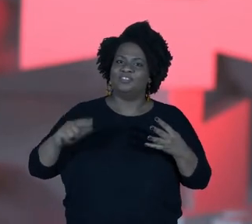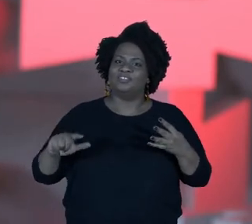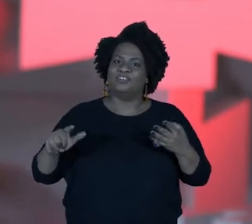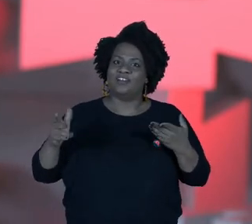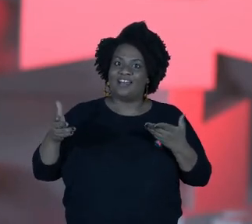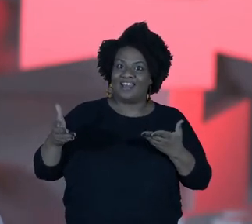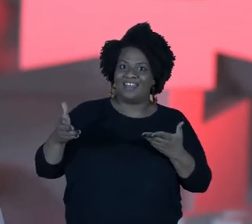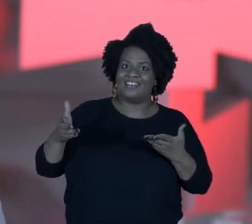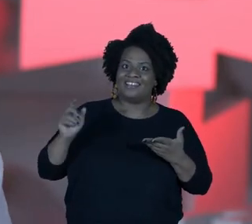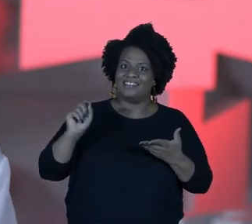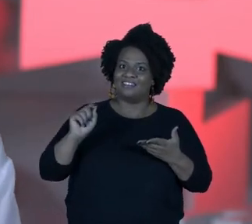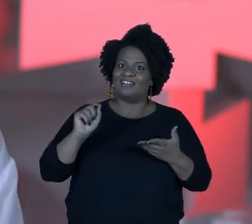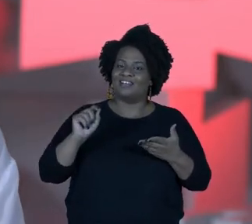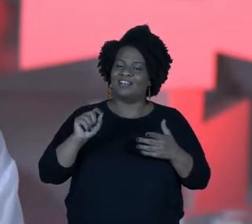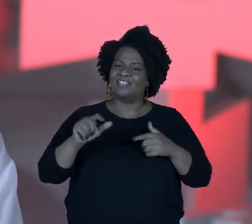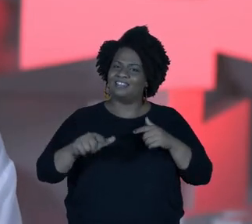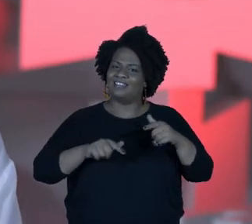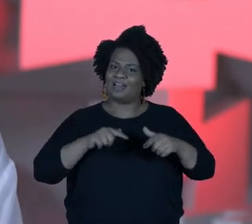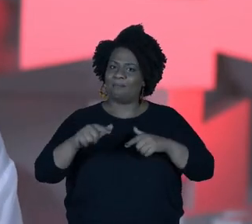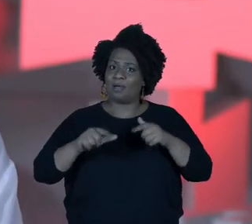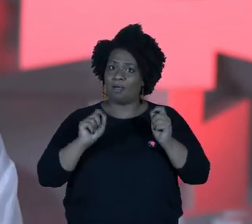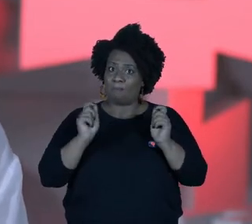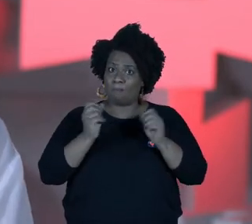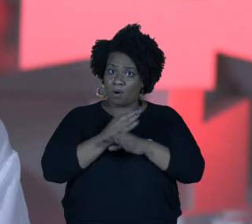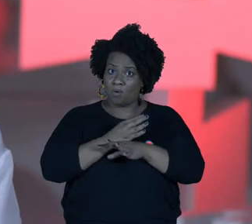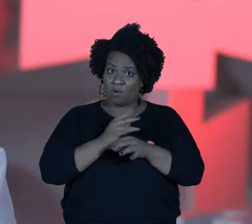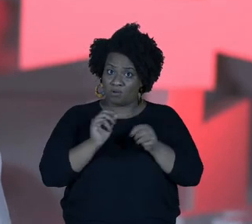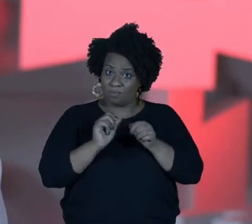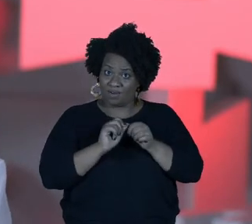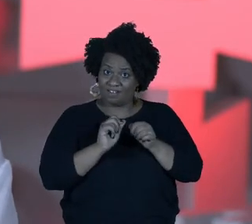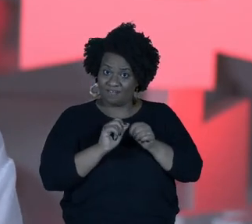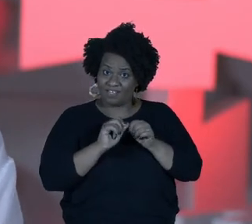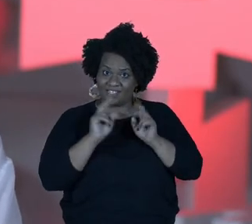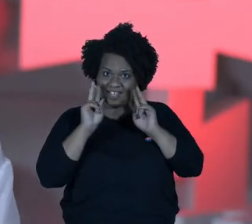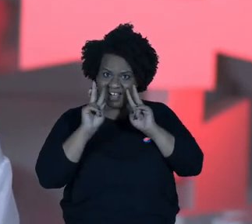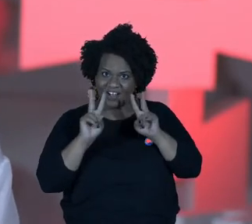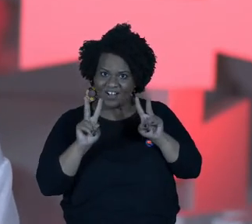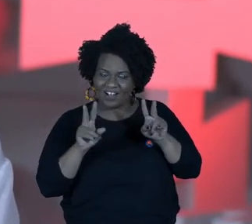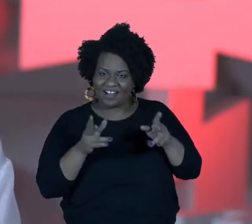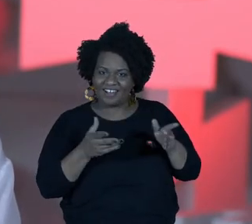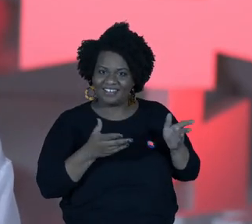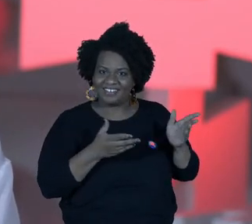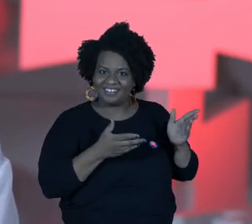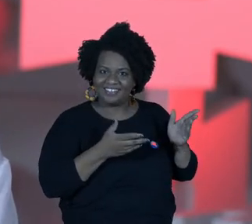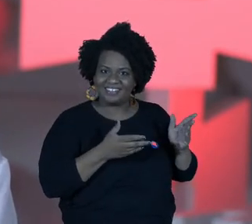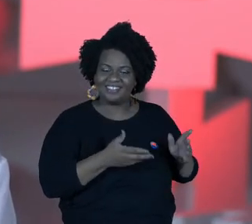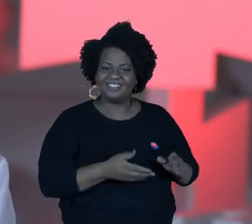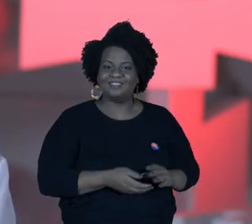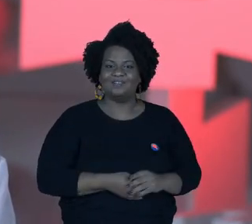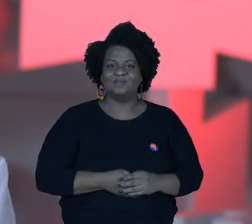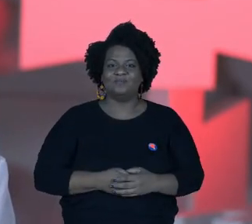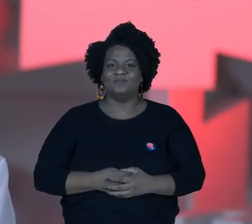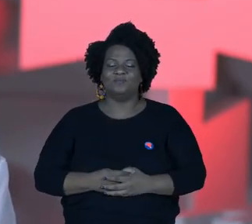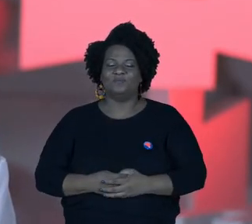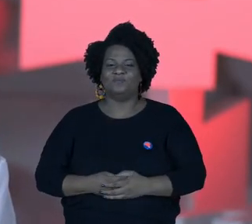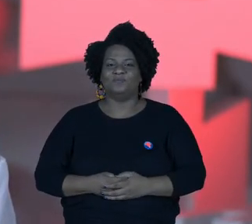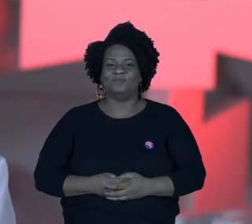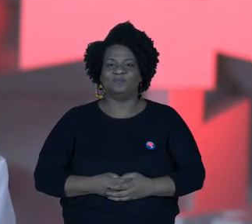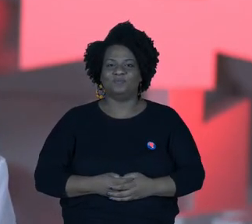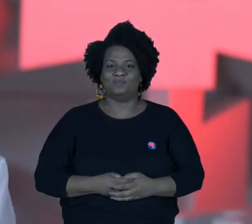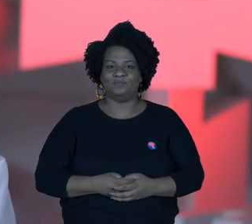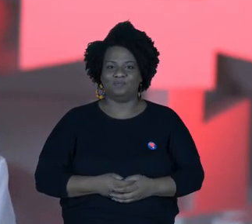trabalho, para ele ser realizado, olha como fica. Mais de perto.